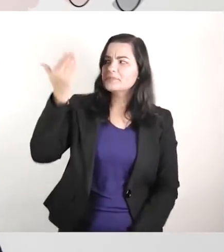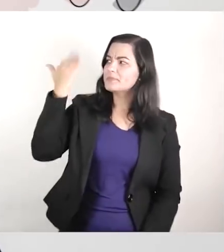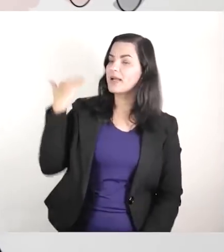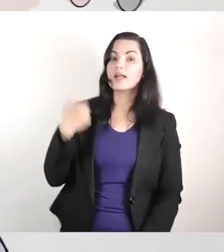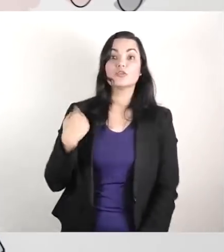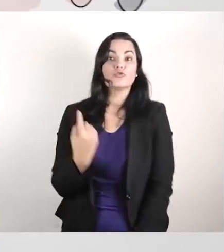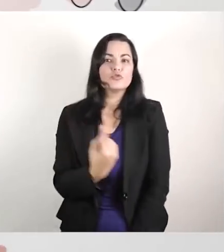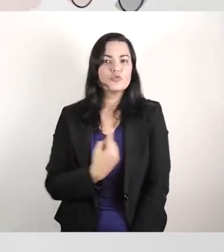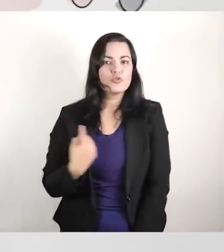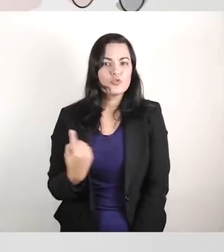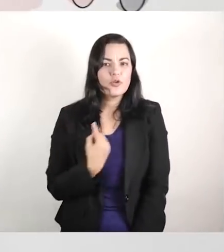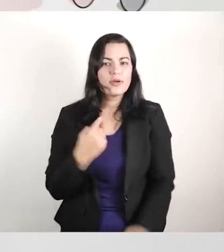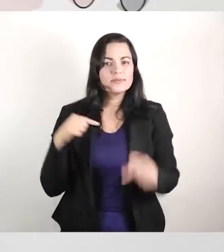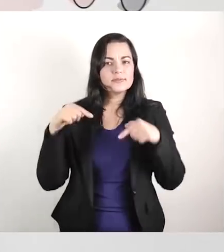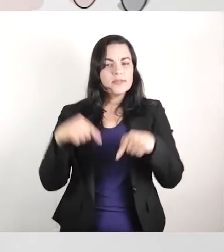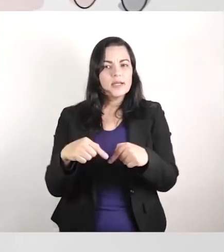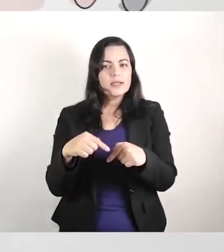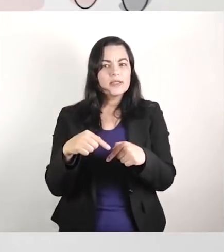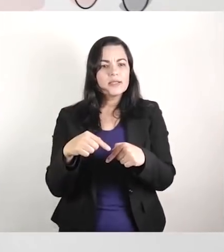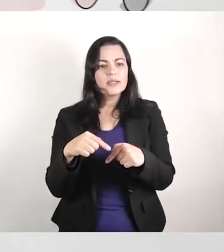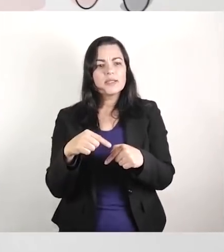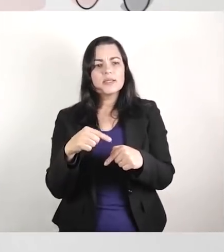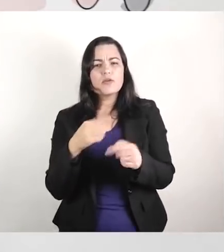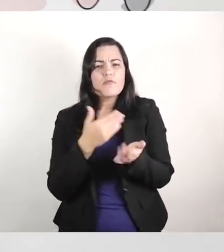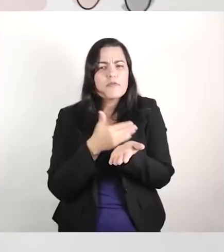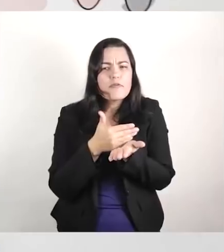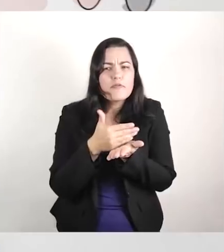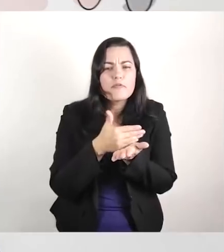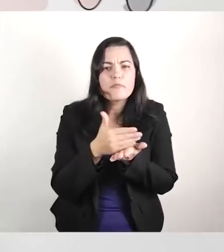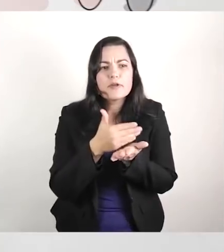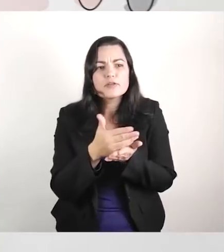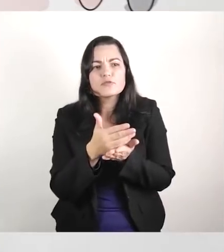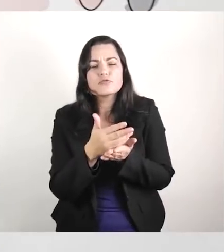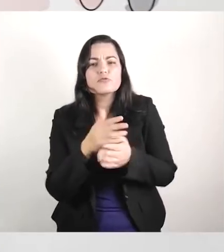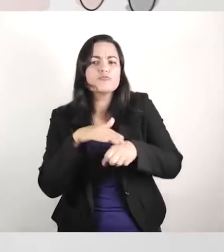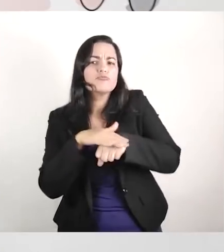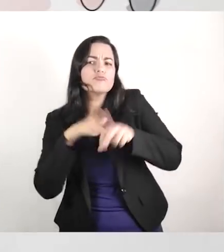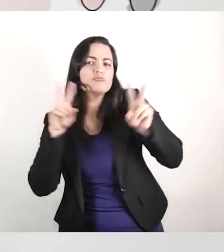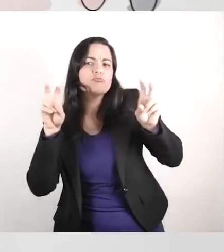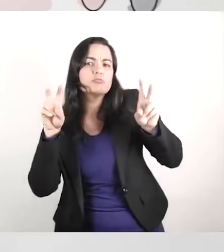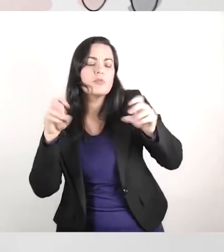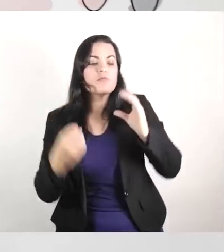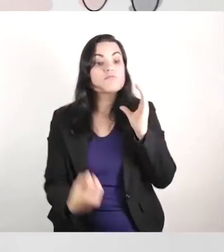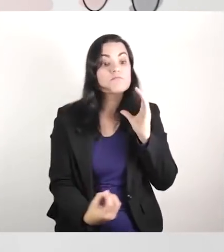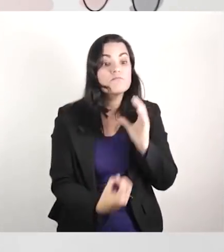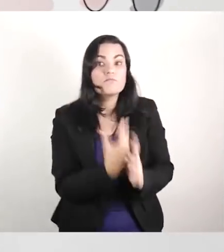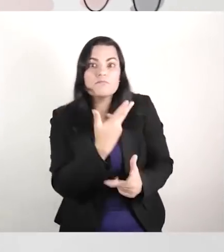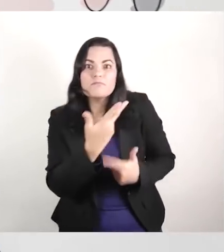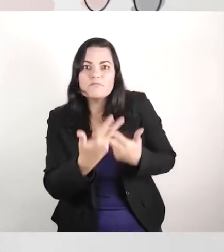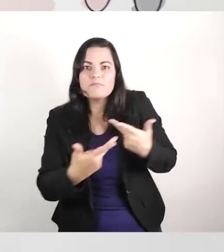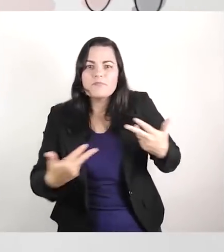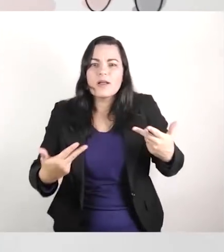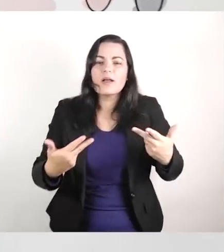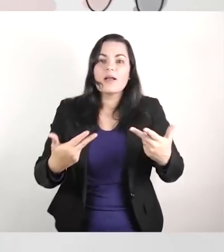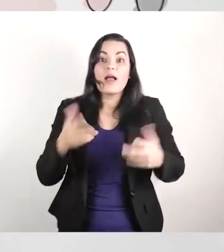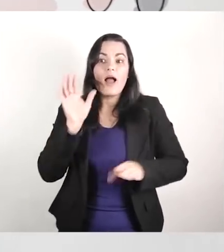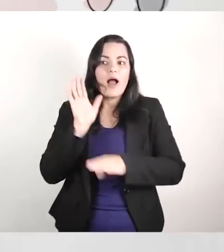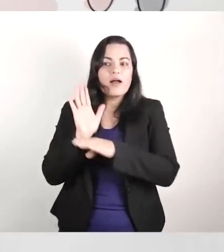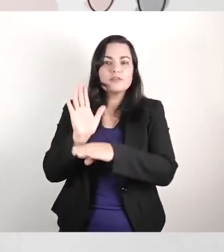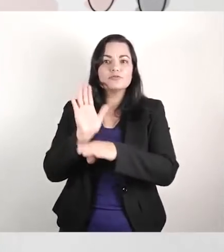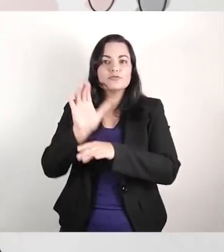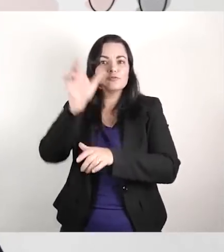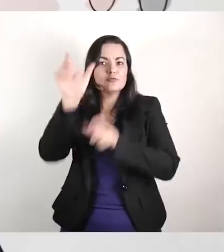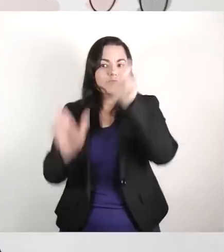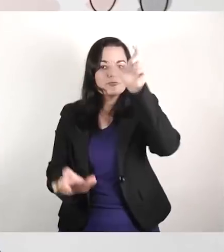passada, quando começamos a descobrir aí algumas invenções que mudaram a vida das pessoas ao longo do